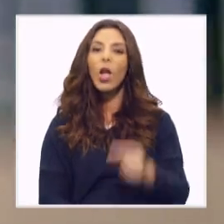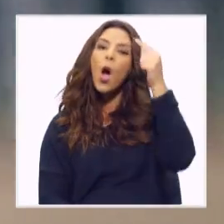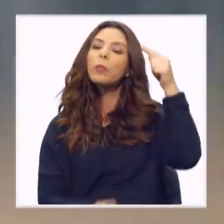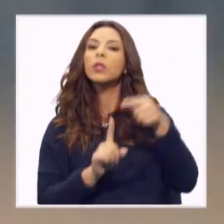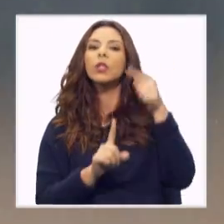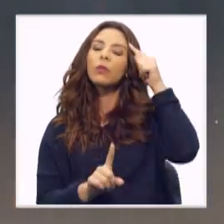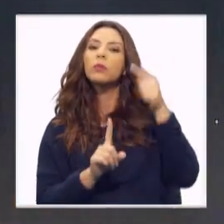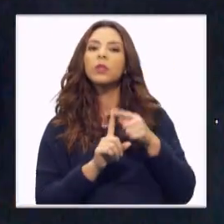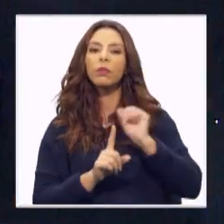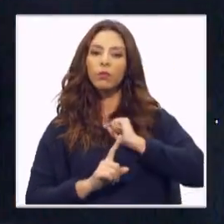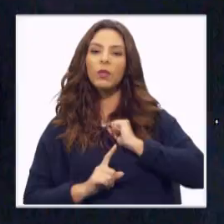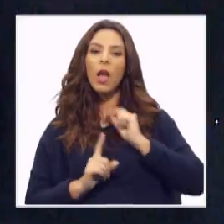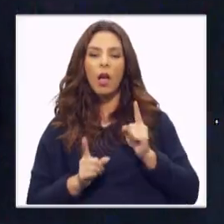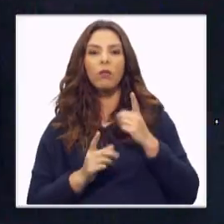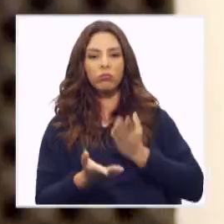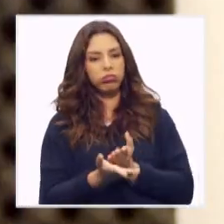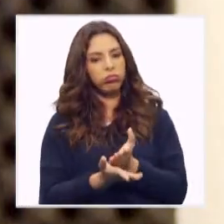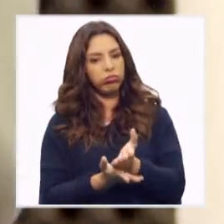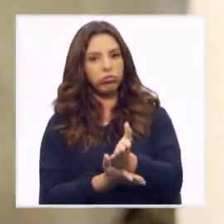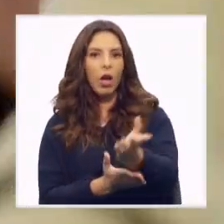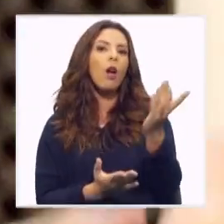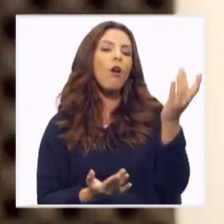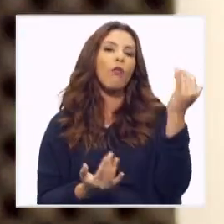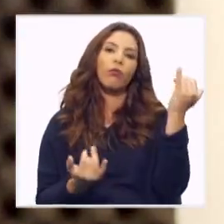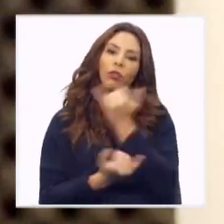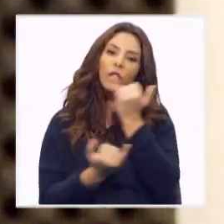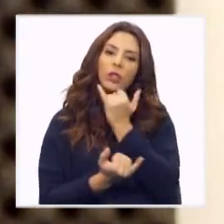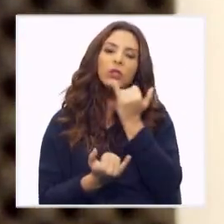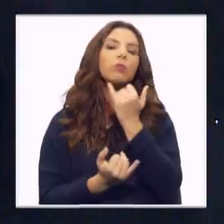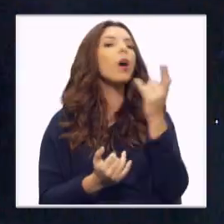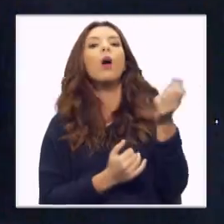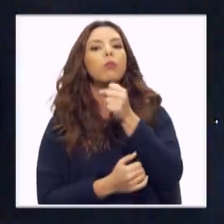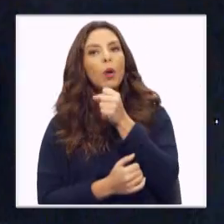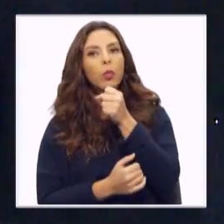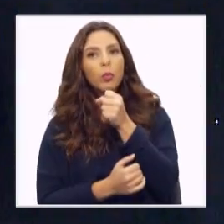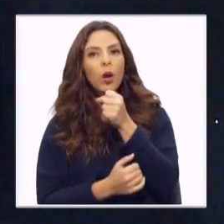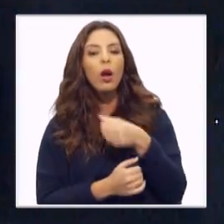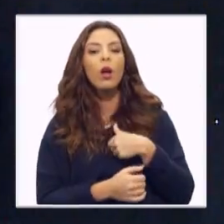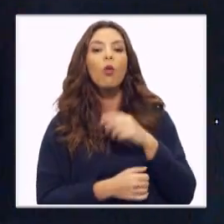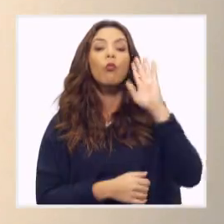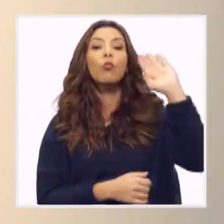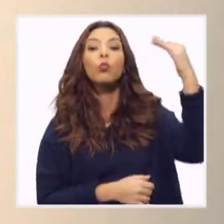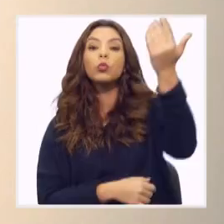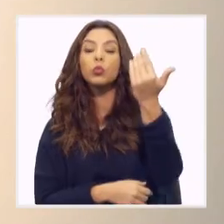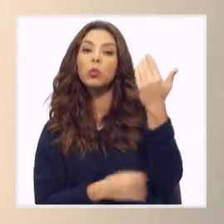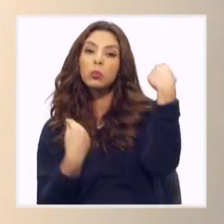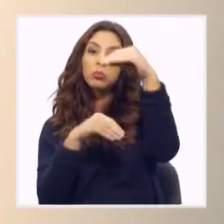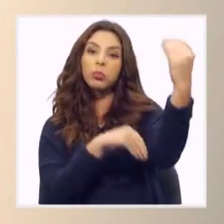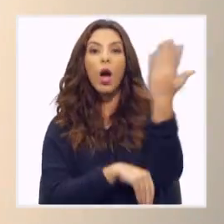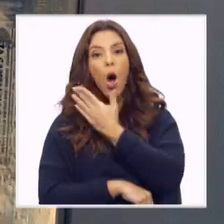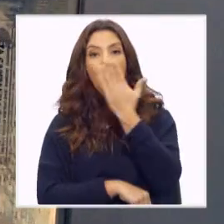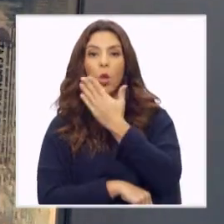Os meus objetivos agora é continuar aqui, feliz, a fazer podcasts e era um dia poder vir a dar aulas.